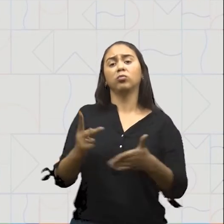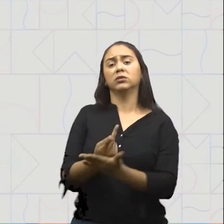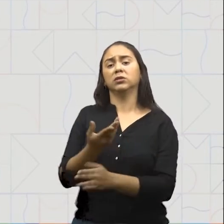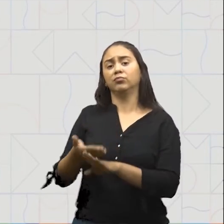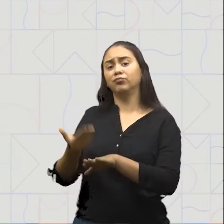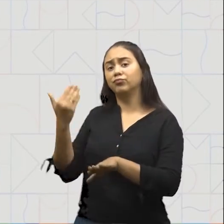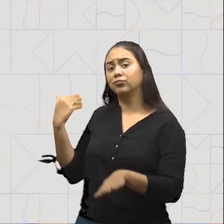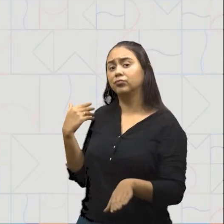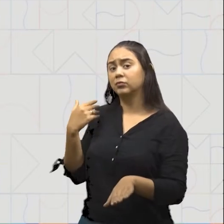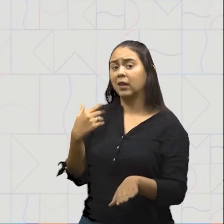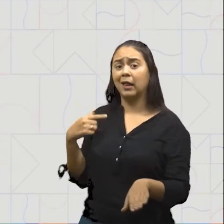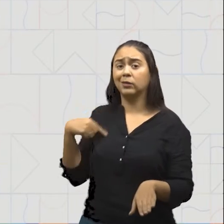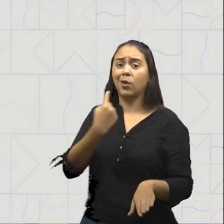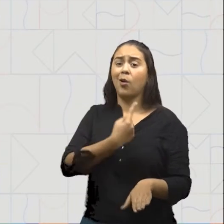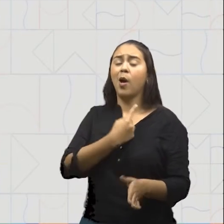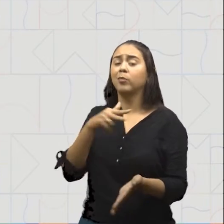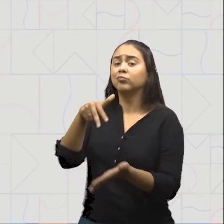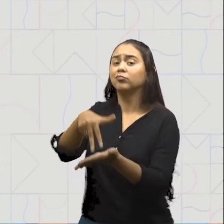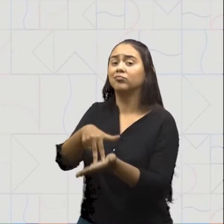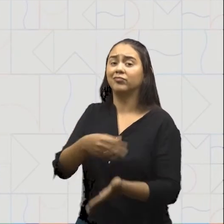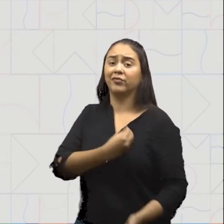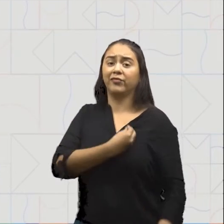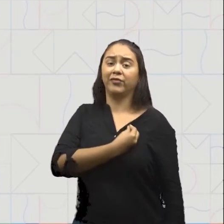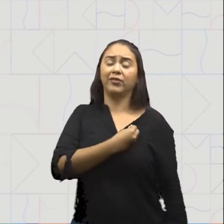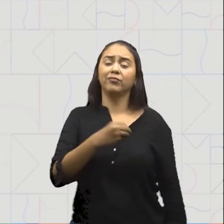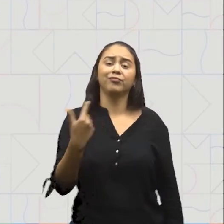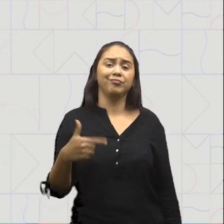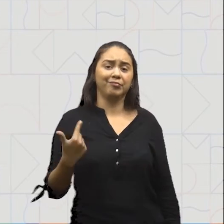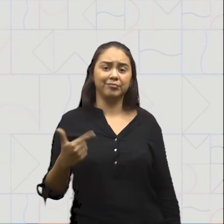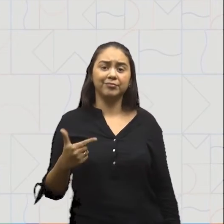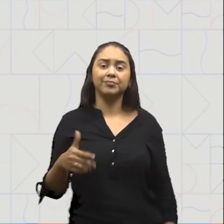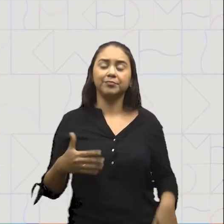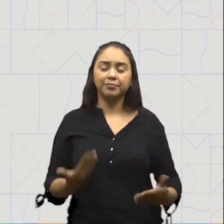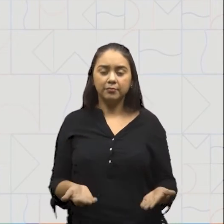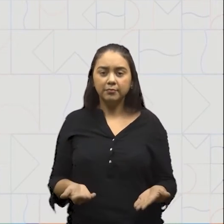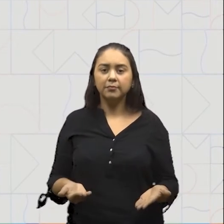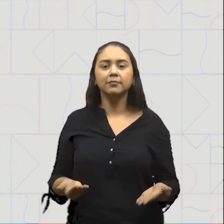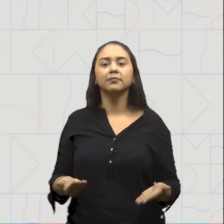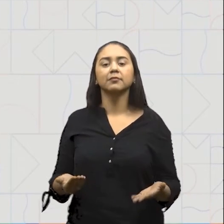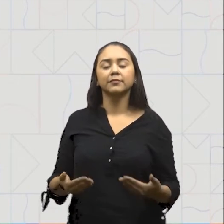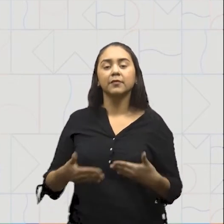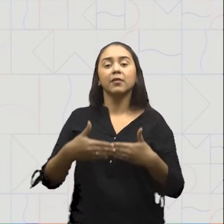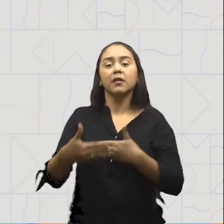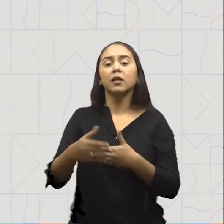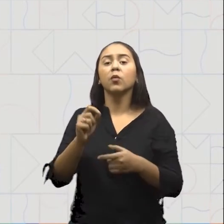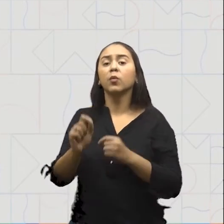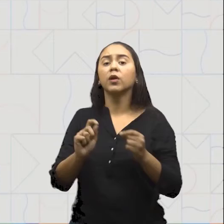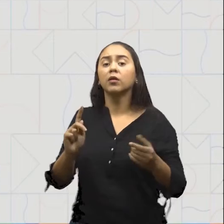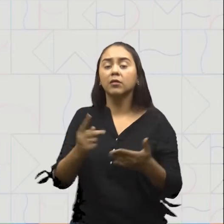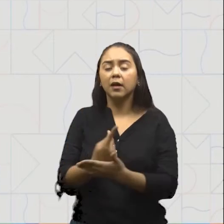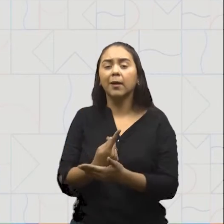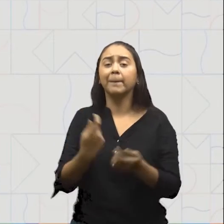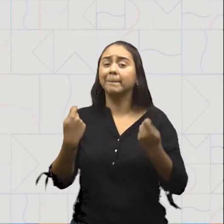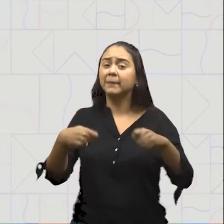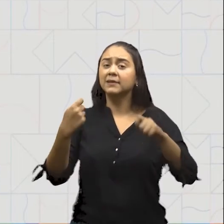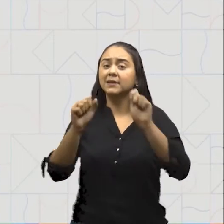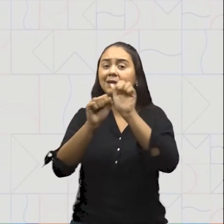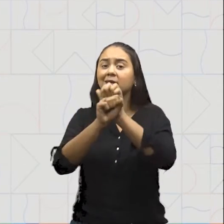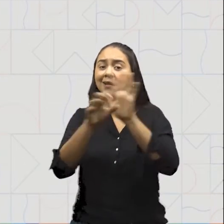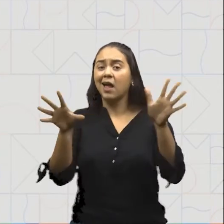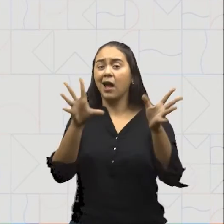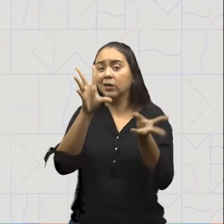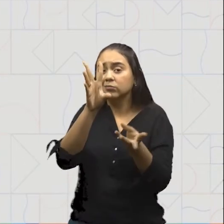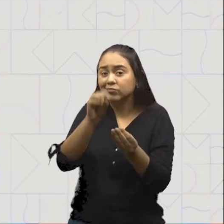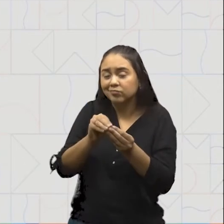tempo e não estávamos lá para filmar ou fotografar. Dessa forma, o ideal é sermos mais claros e